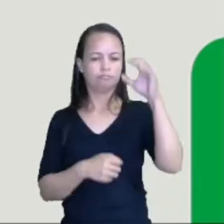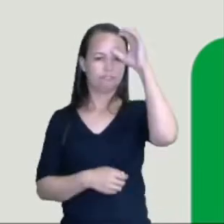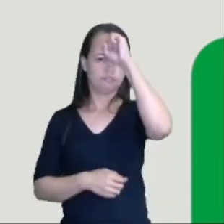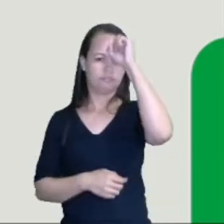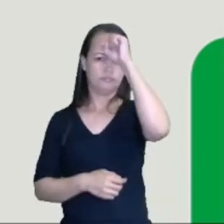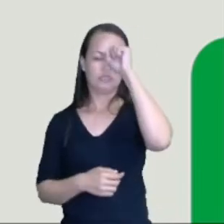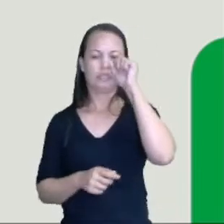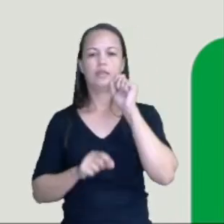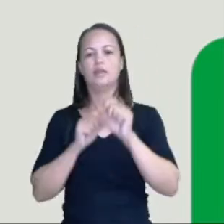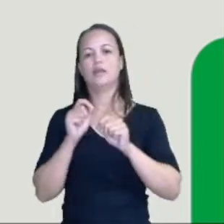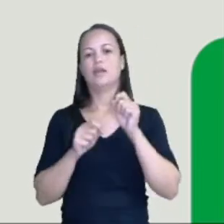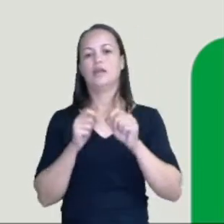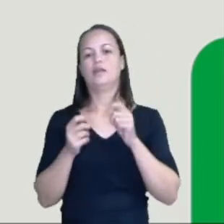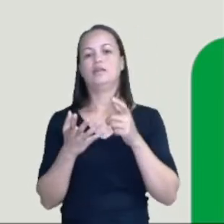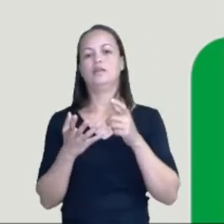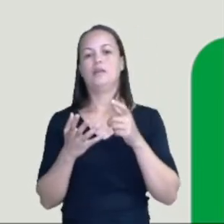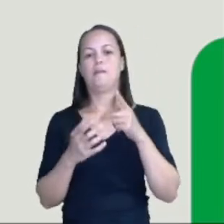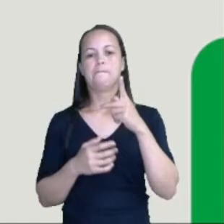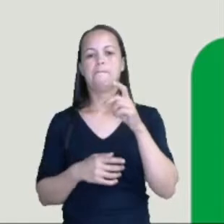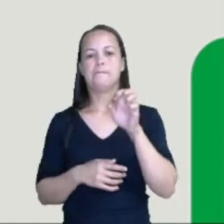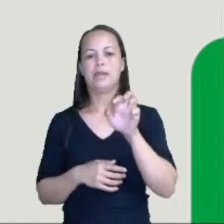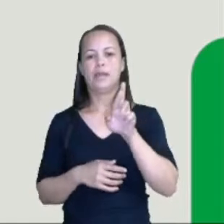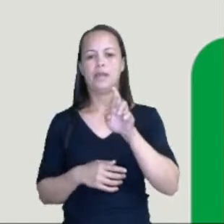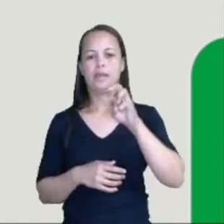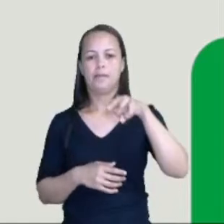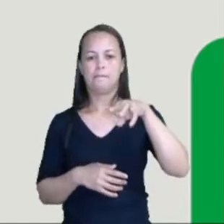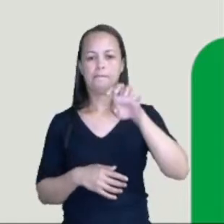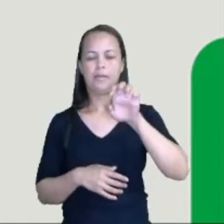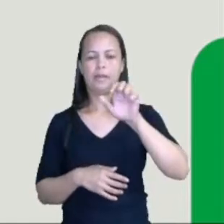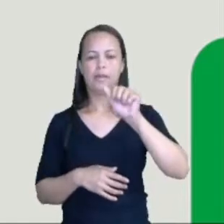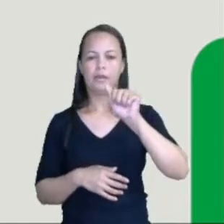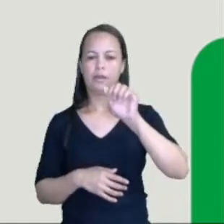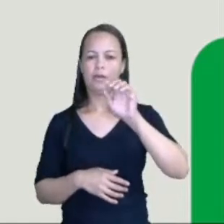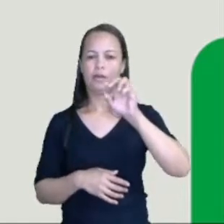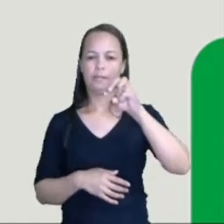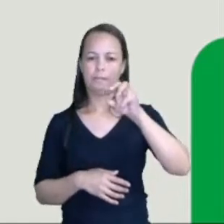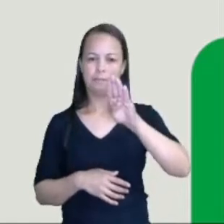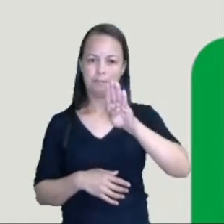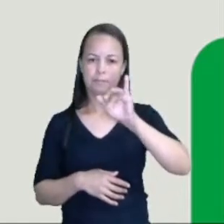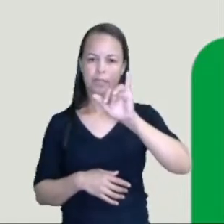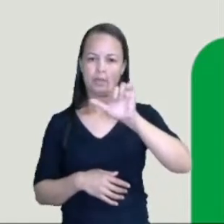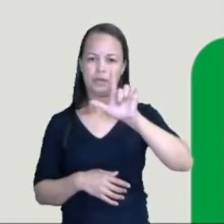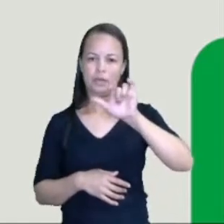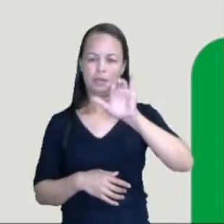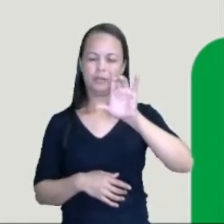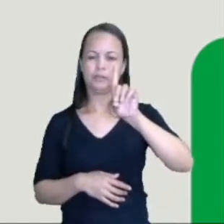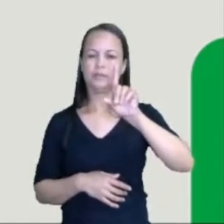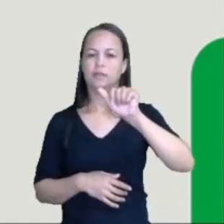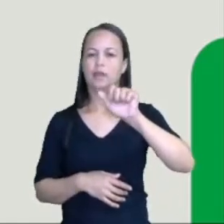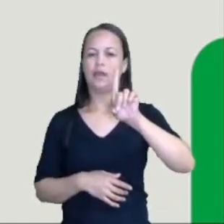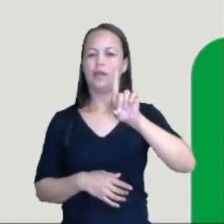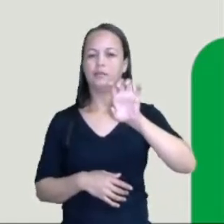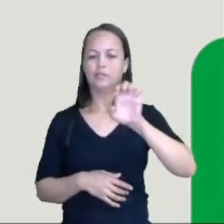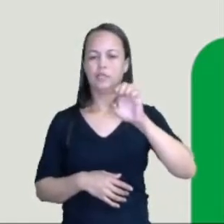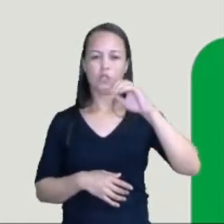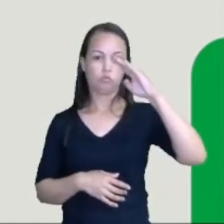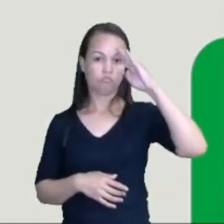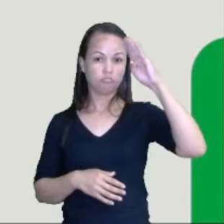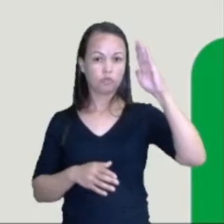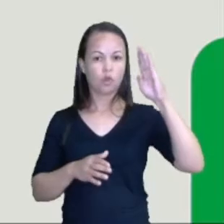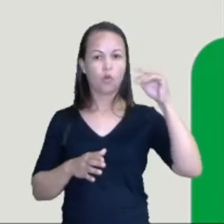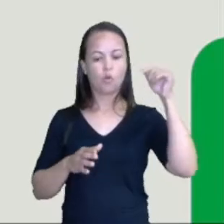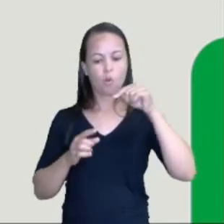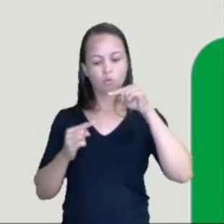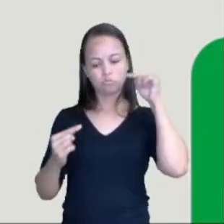propriedade da permeabilidade. E é o objetivo principal o objetivo de conhecimento principal aqui da